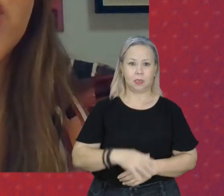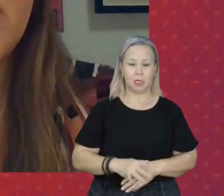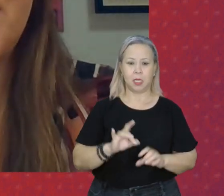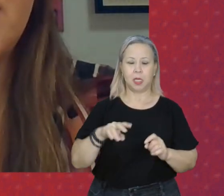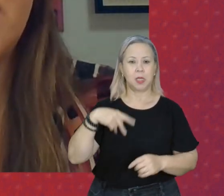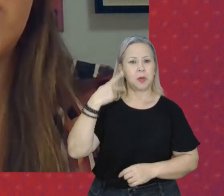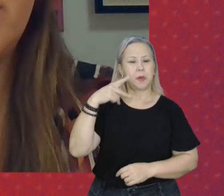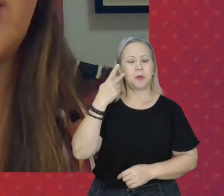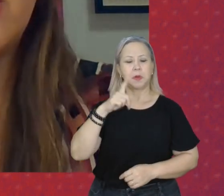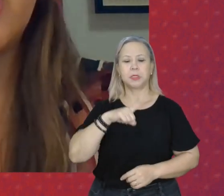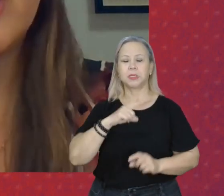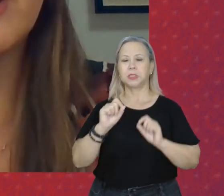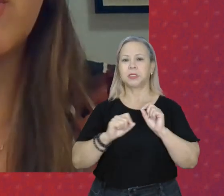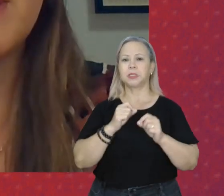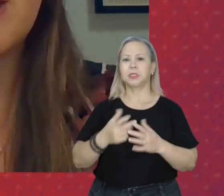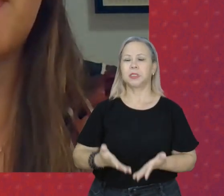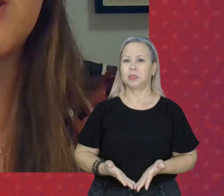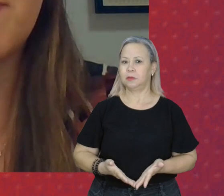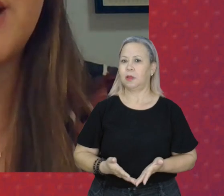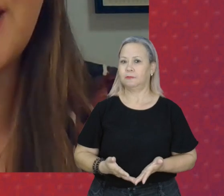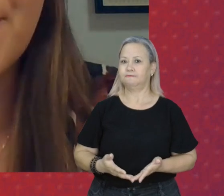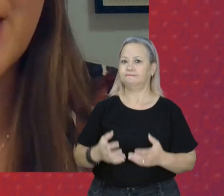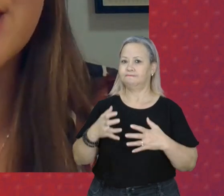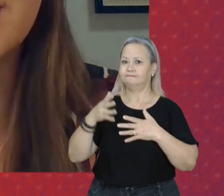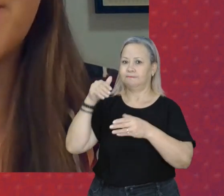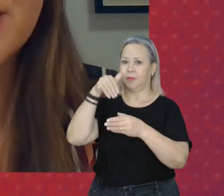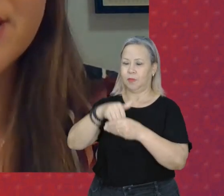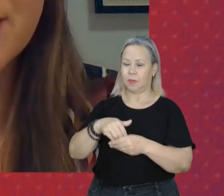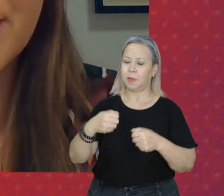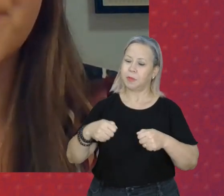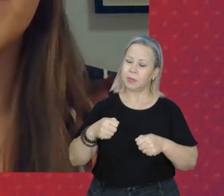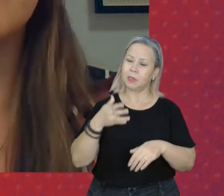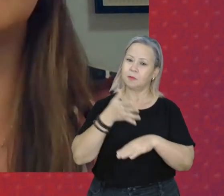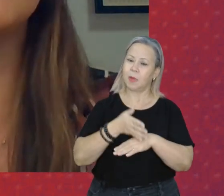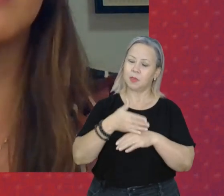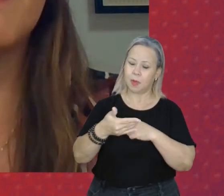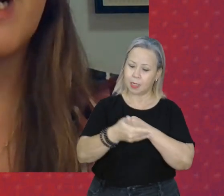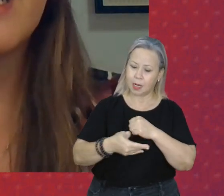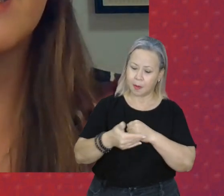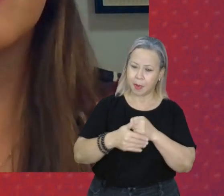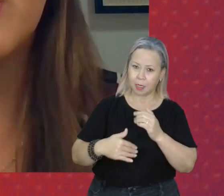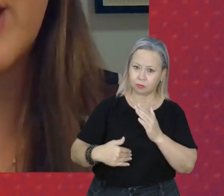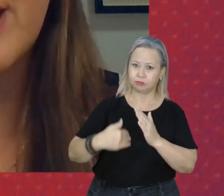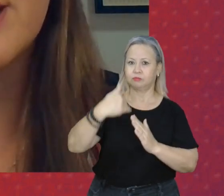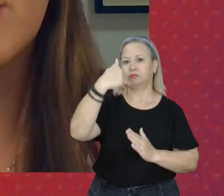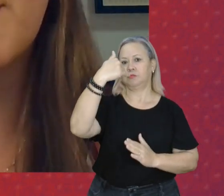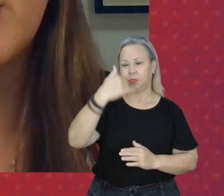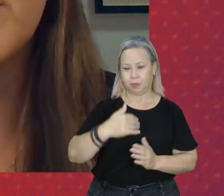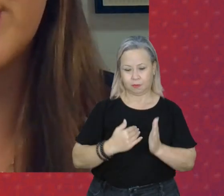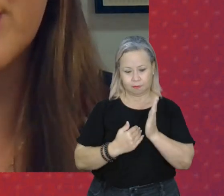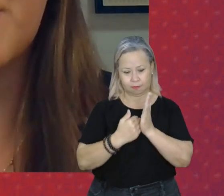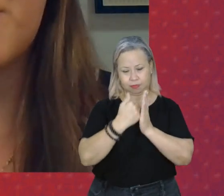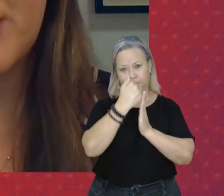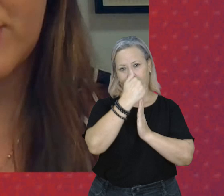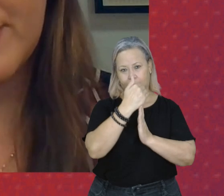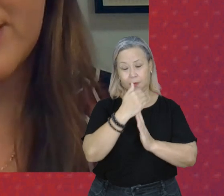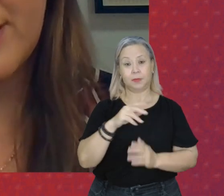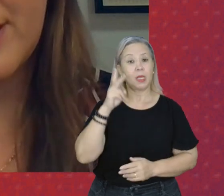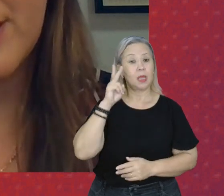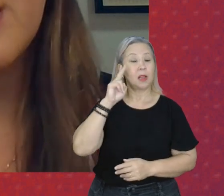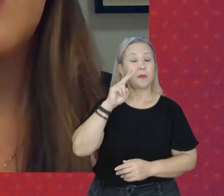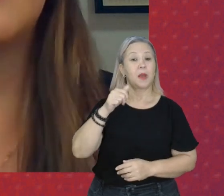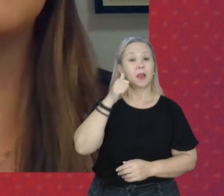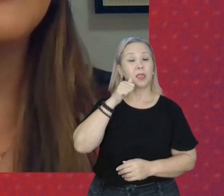parlamento que a gente tem representatividade, a gente tem que começar a participar da base para cima. Vamos lembrar que as mulheres são a maioria da